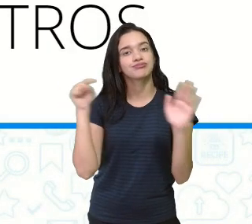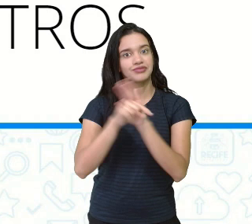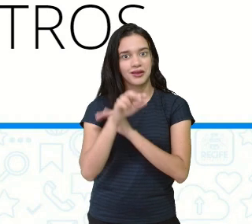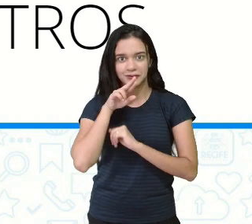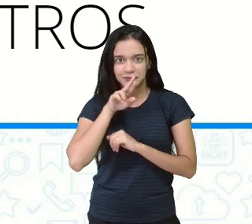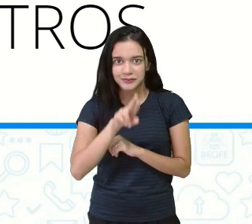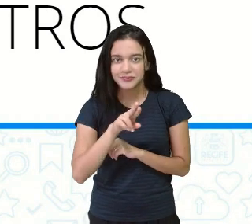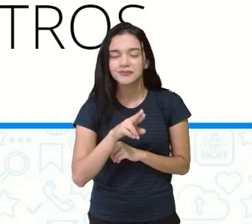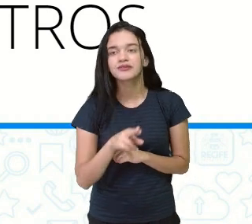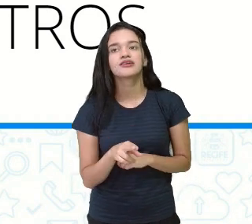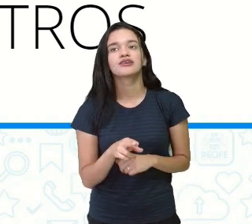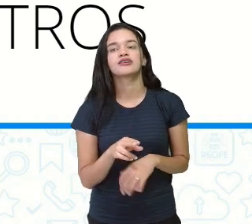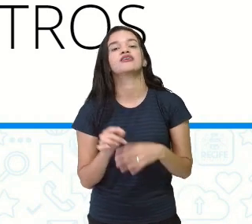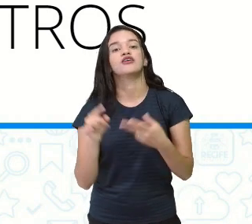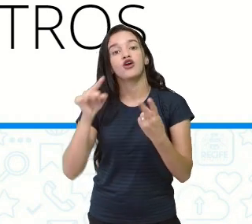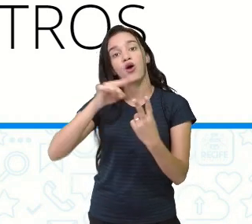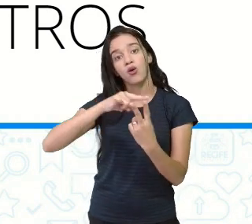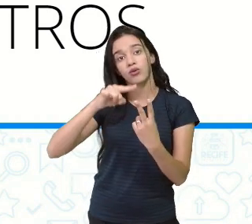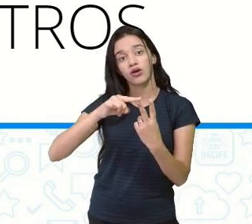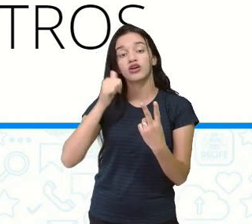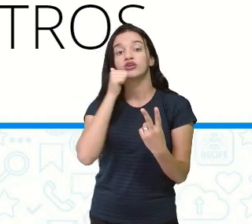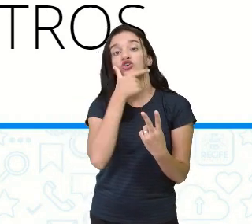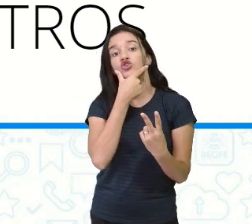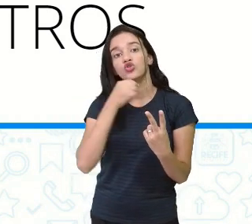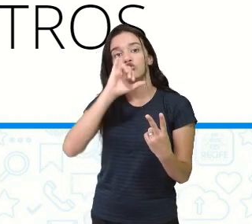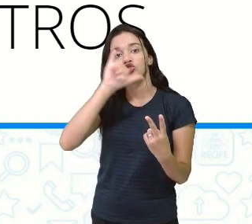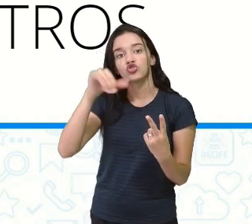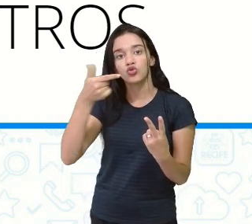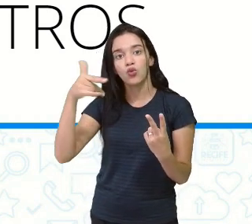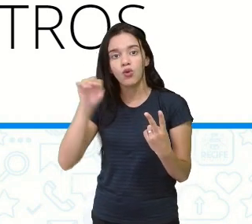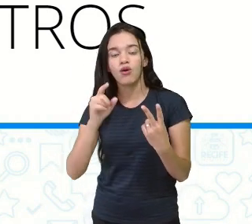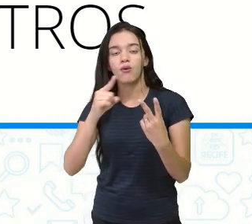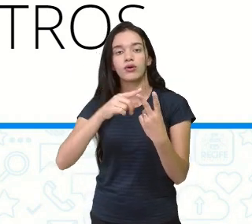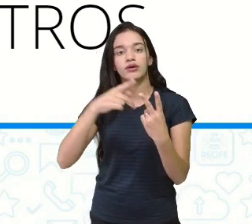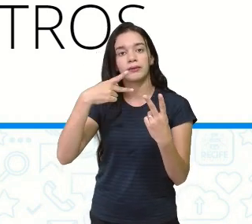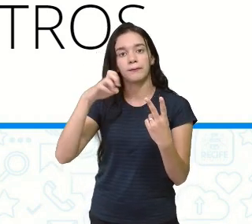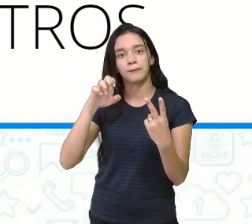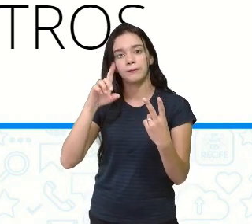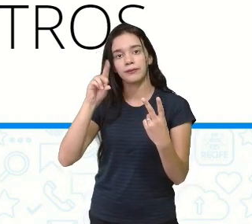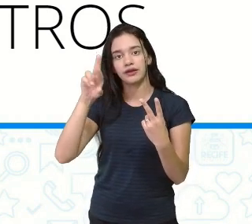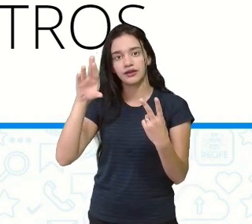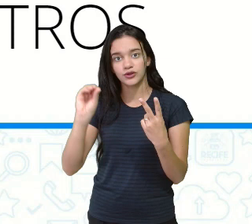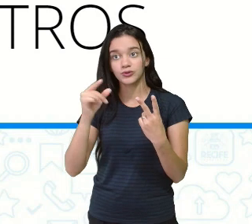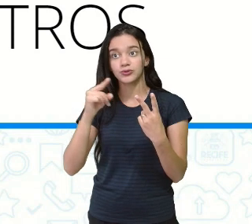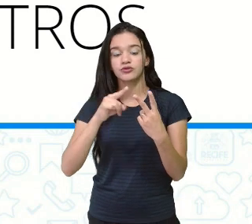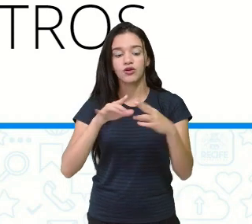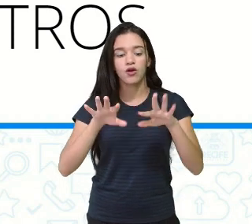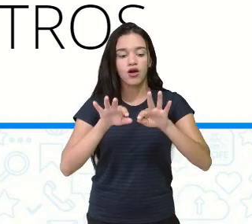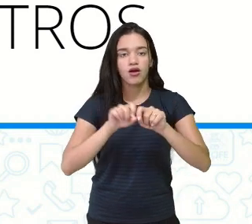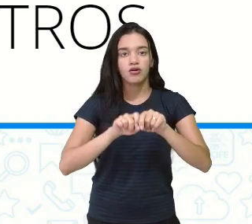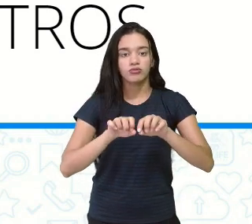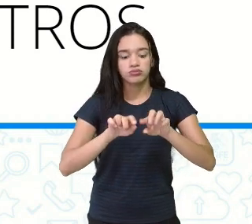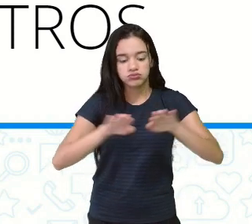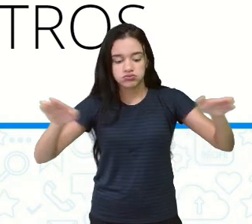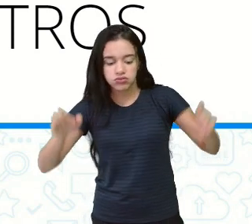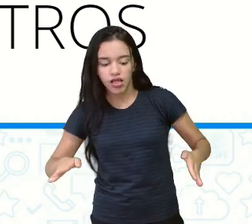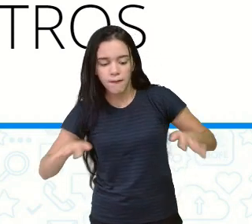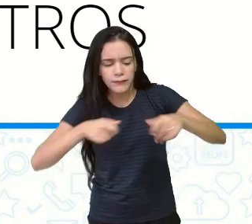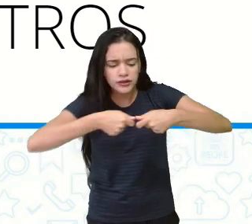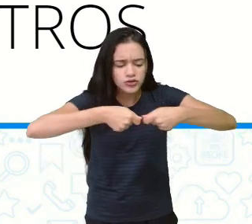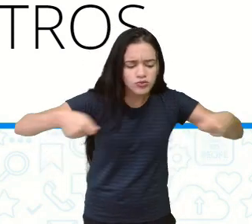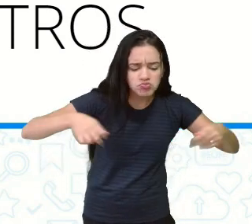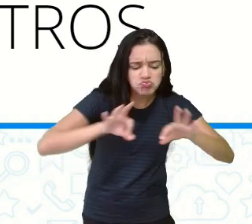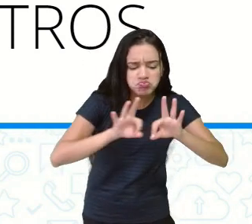aí. João e Pedro mediram o comprimento da mesma mesa da sala e